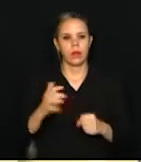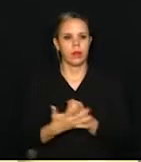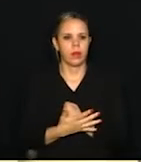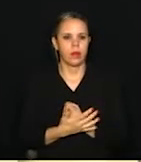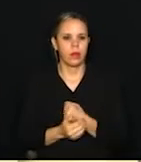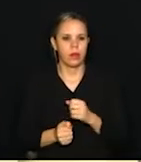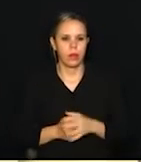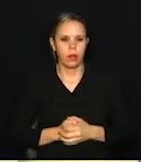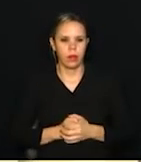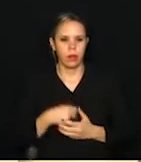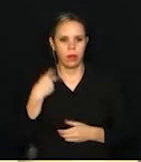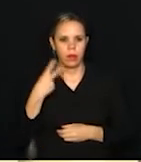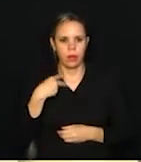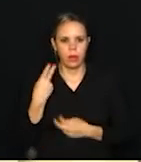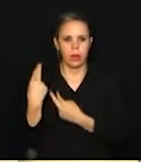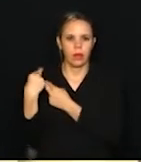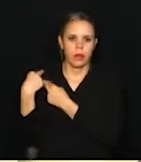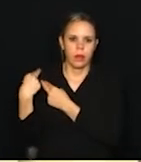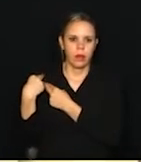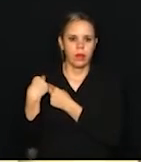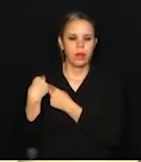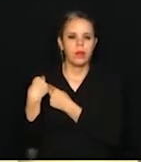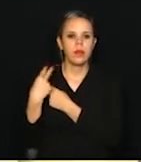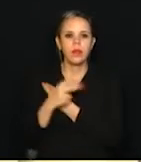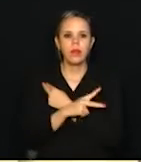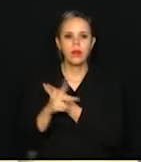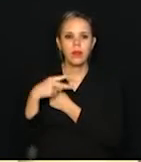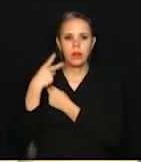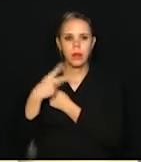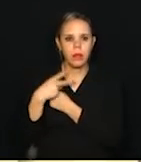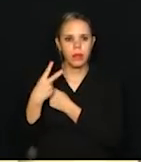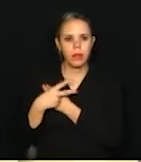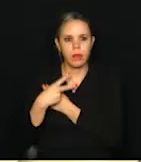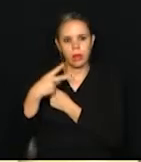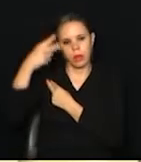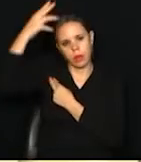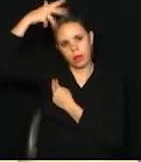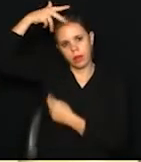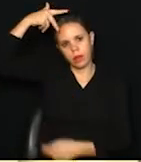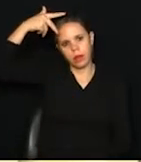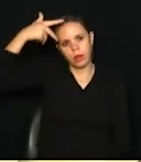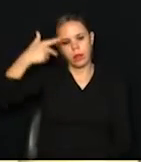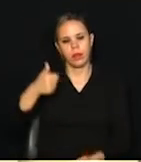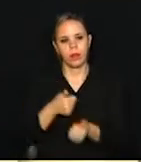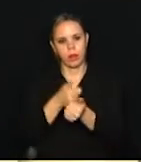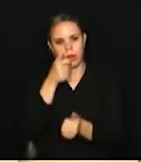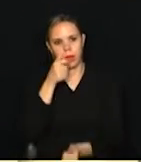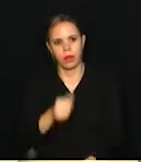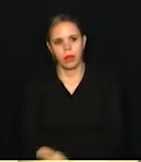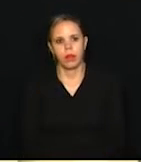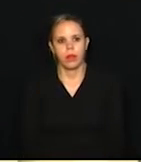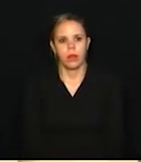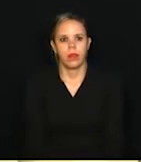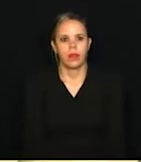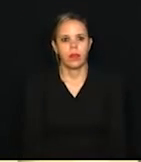e tem como vereador responsável presente aqui no plenário o vereador Rodrigo da Farmadic. Vamos acompanhar.